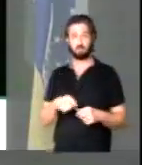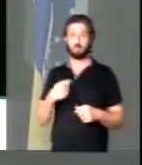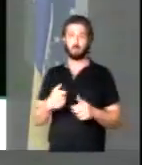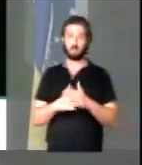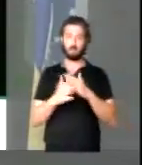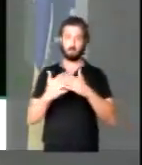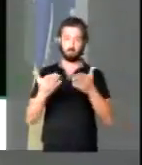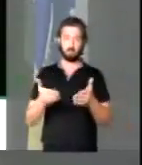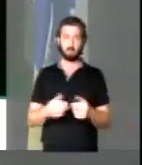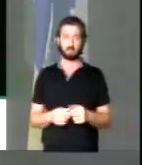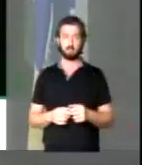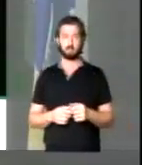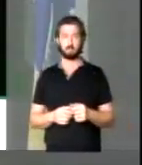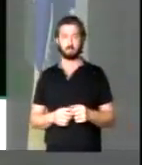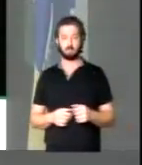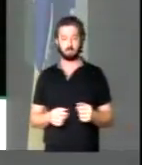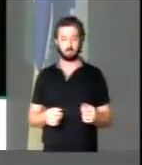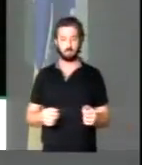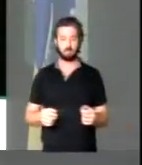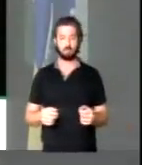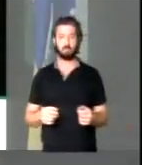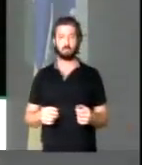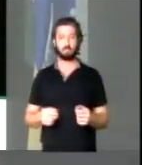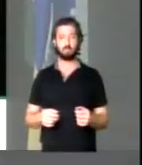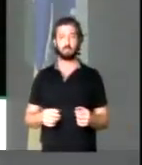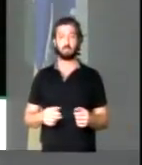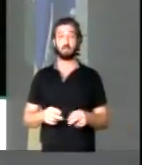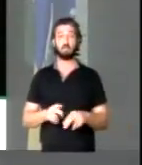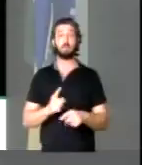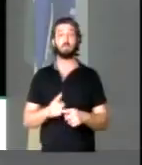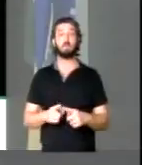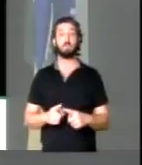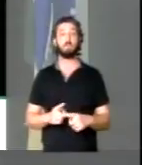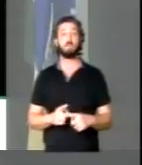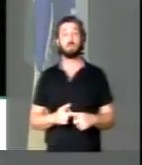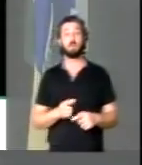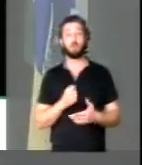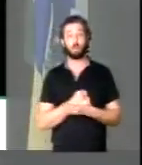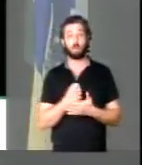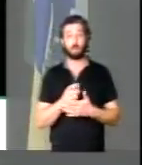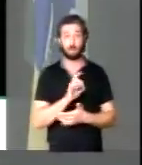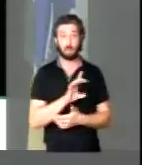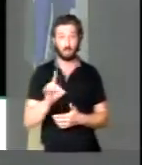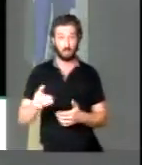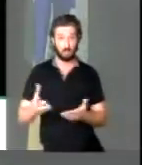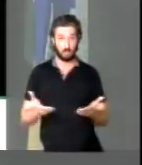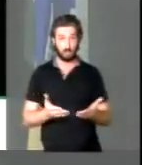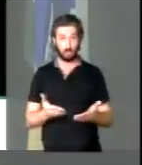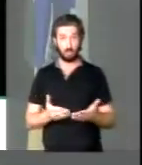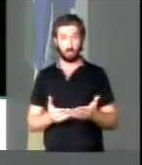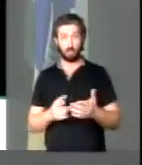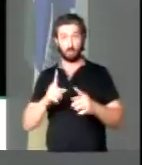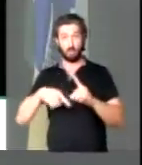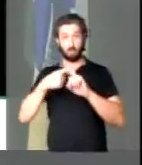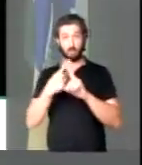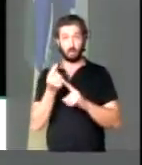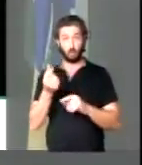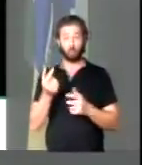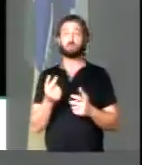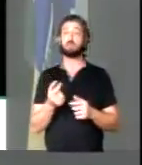essas empresas que estão gerando emprego através das exportações, porque cada contrato agora que for aumentar o